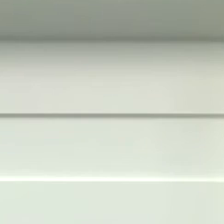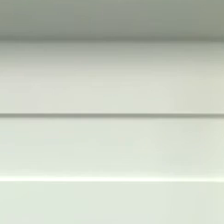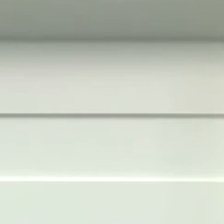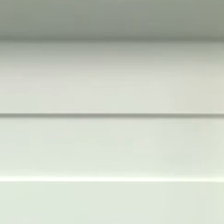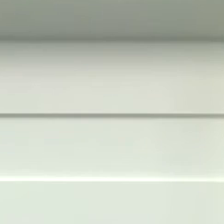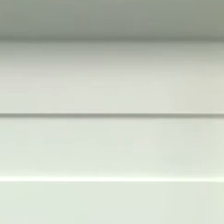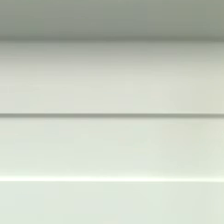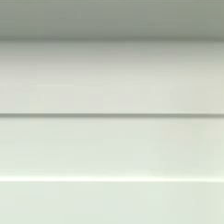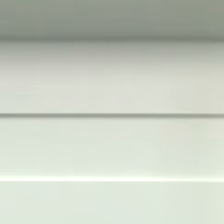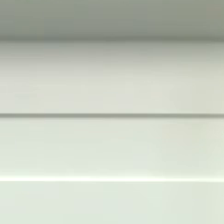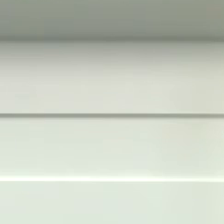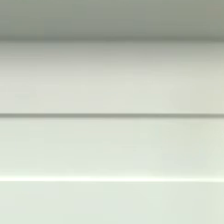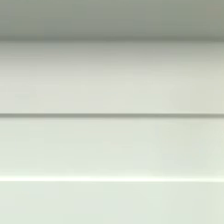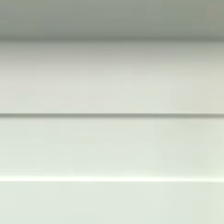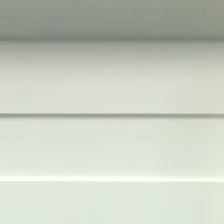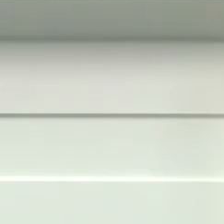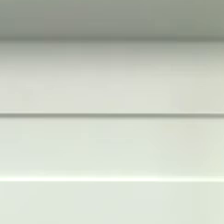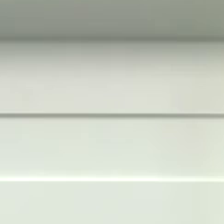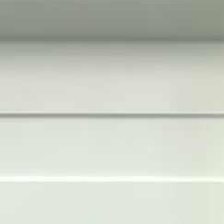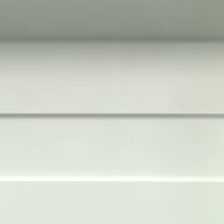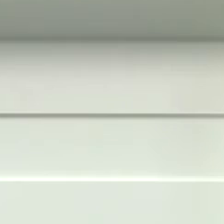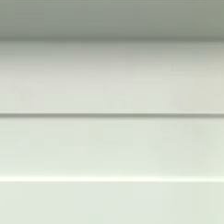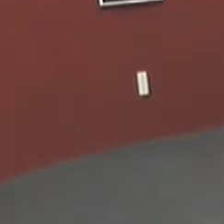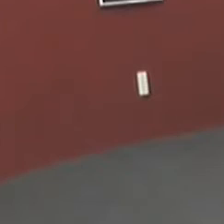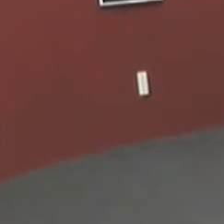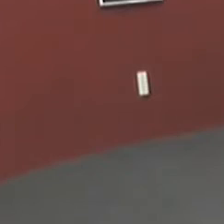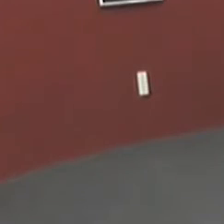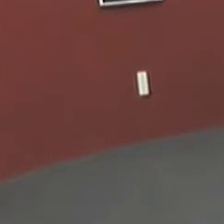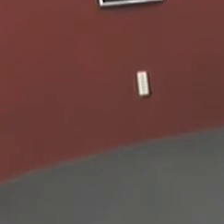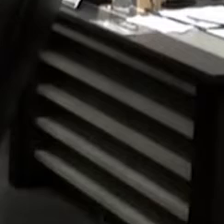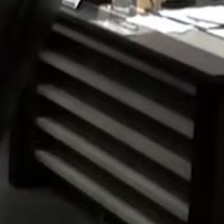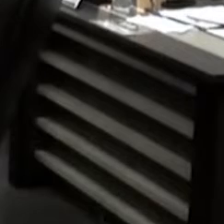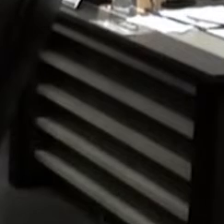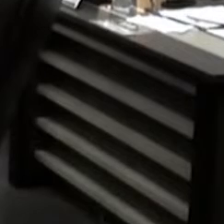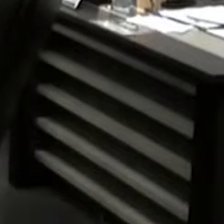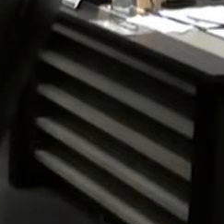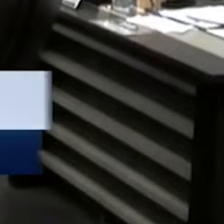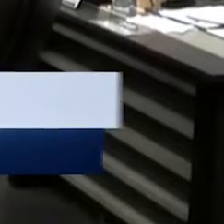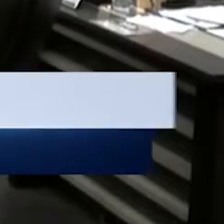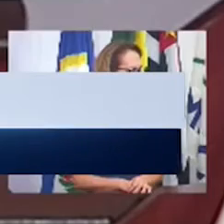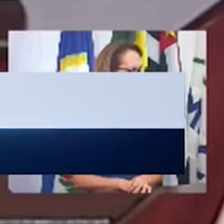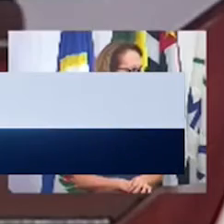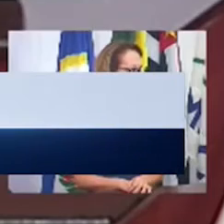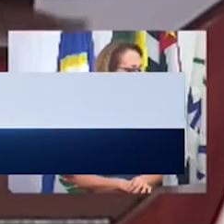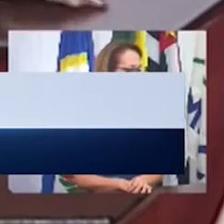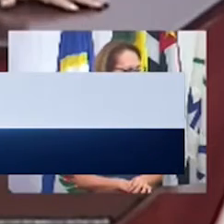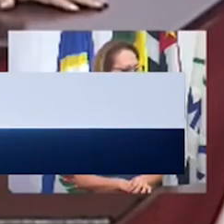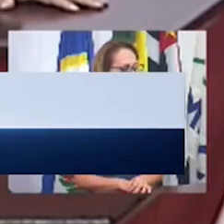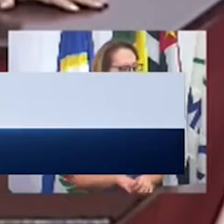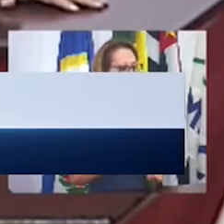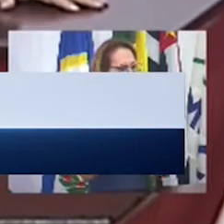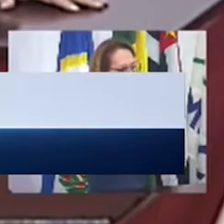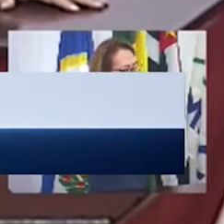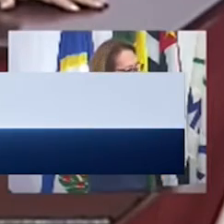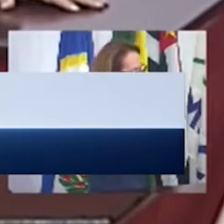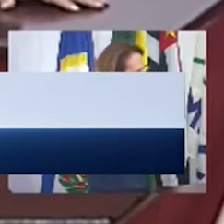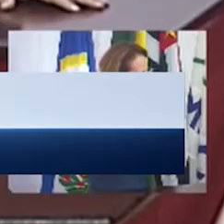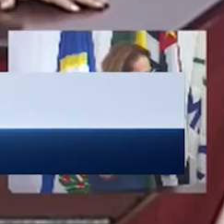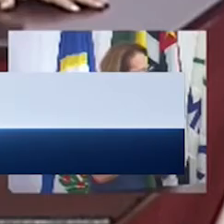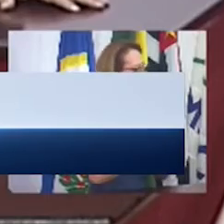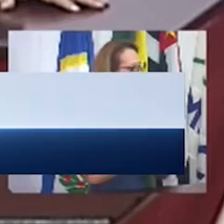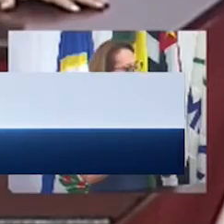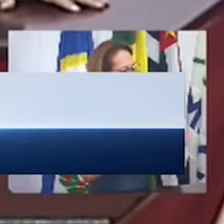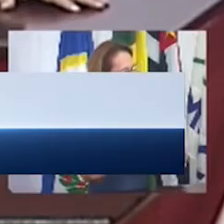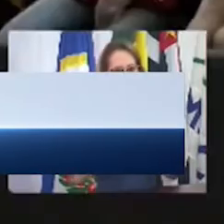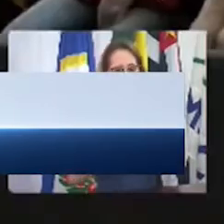um deles foi reprovado. Vamos conferir como foi. Duas homenagens marcaram a sessão. O vereador Osmair Ferrari